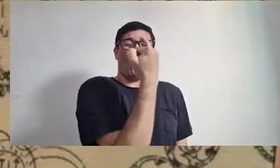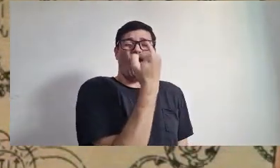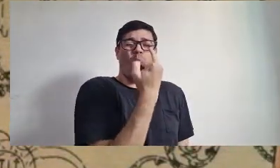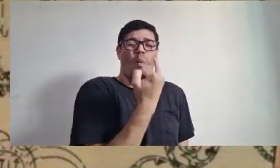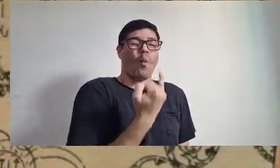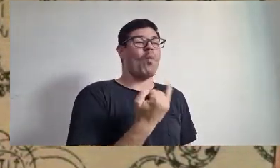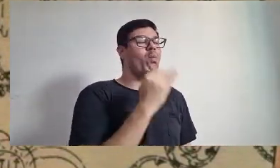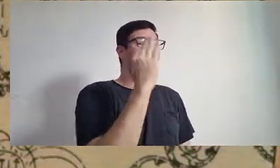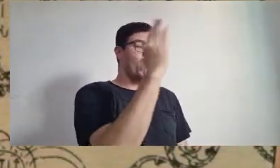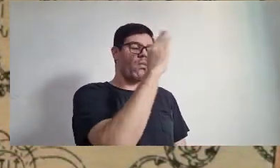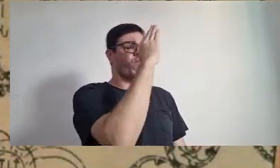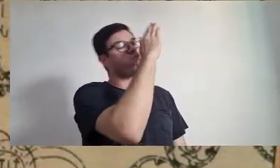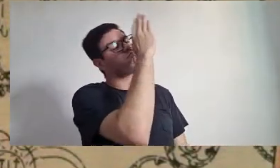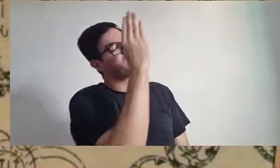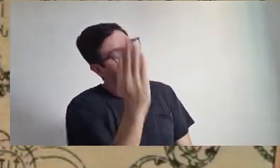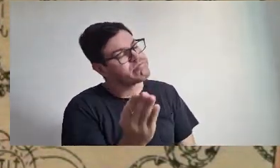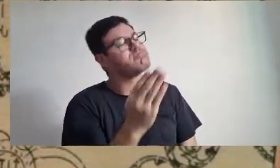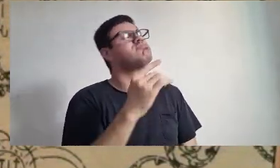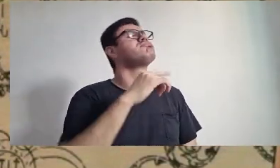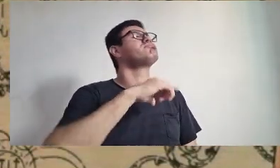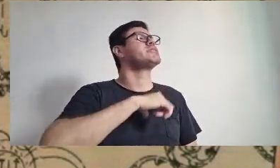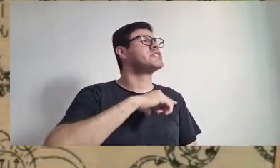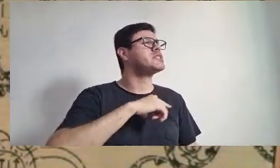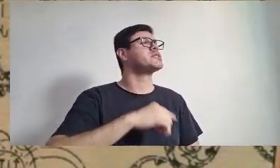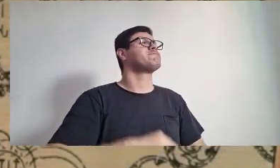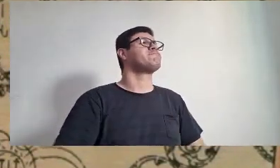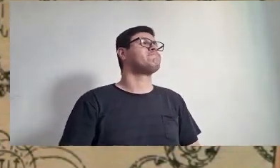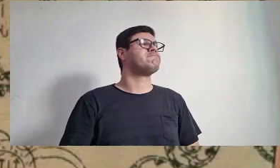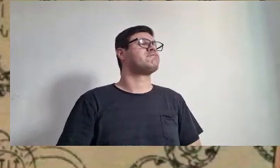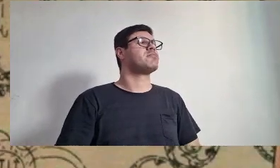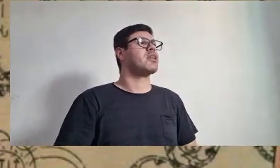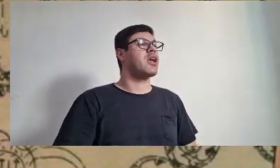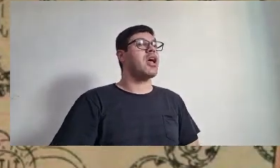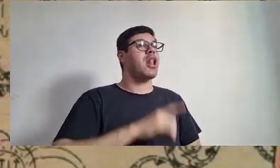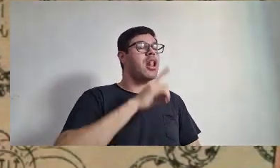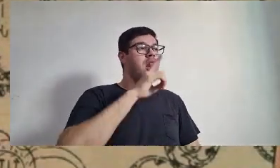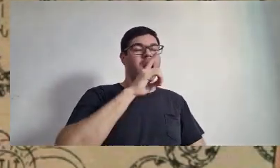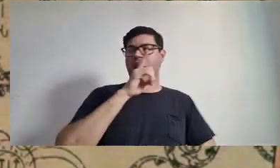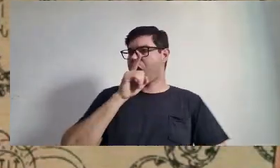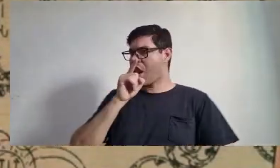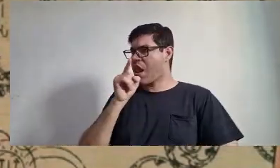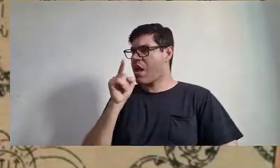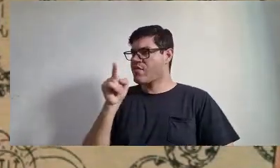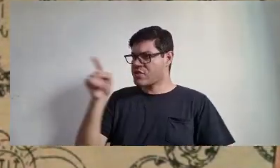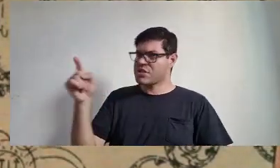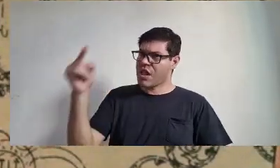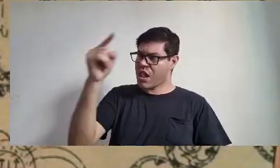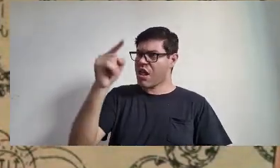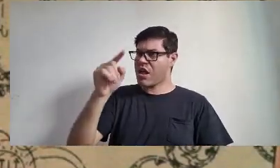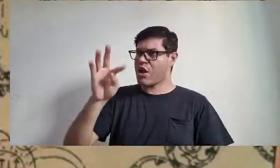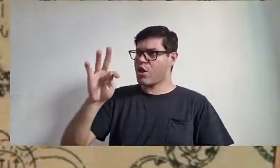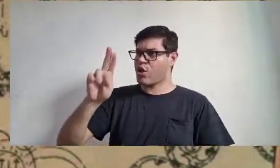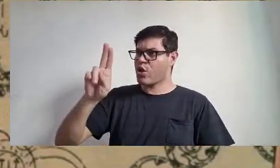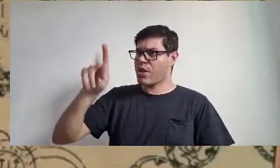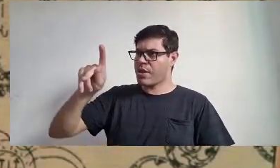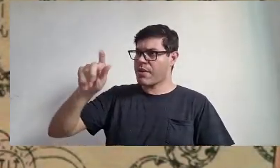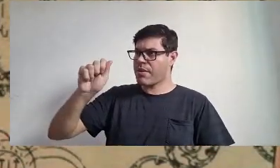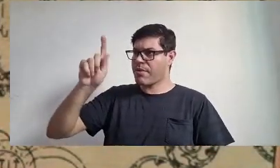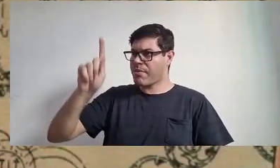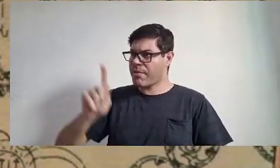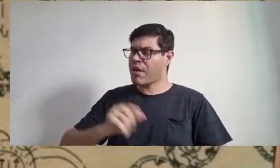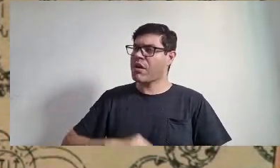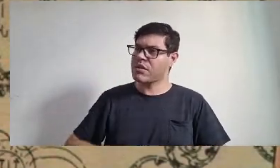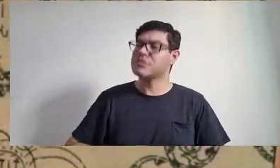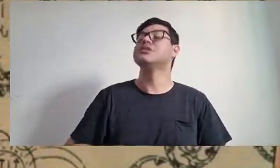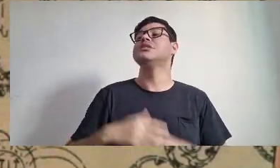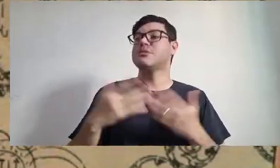desmaiar. Ficava um pouco desmaiado. Isso foi em Tupã? Foi em Tupã. Daí... Deus me levou para